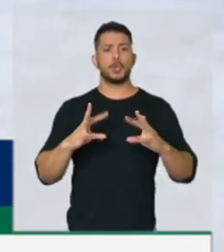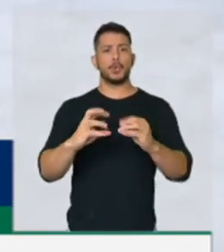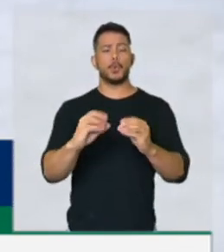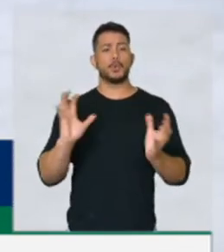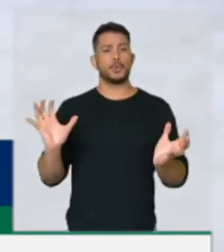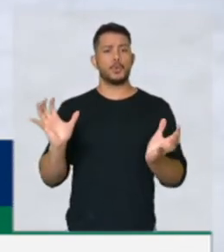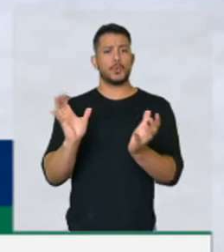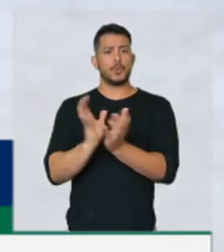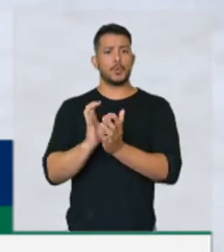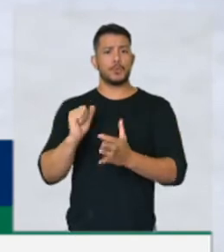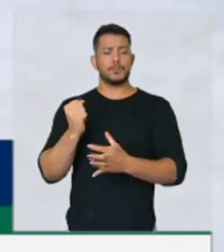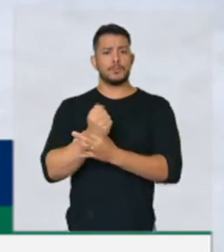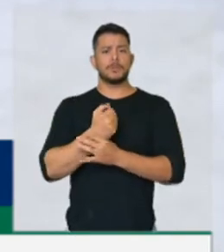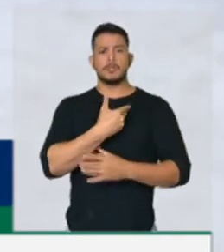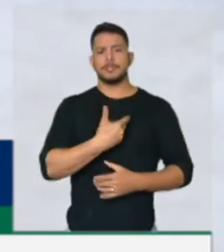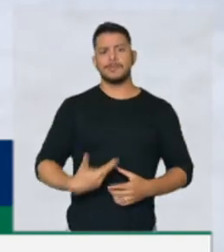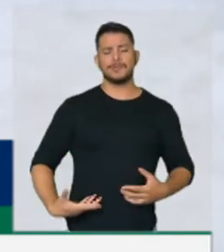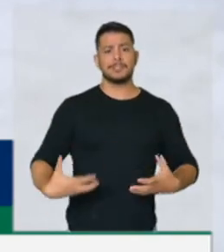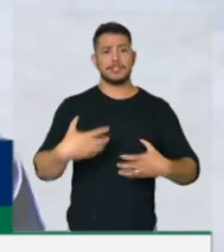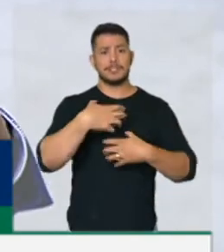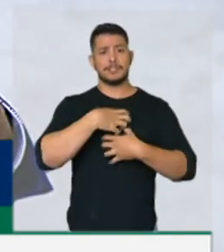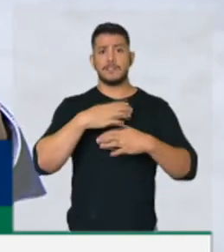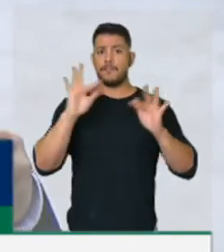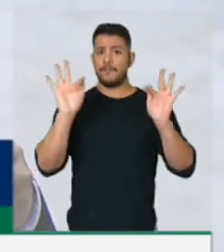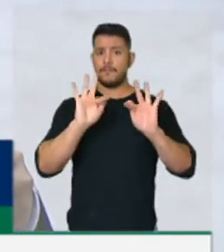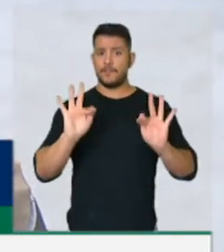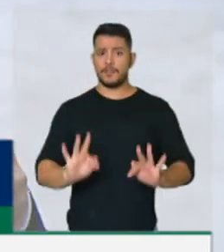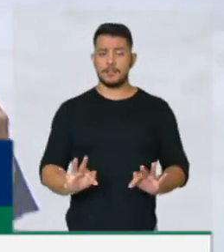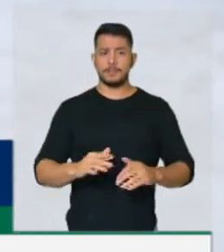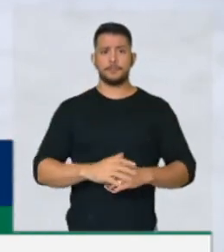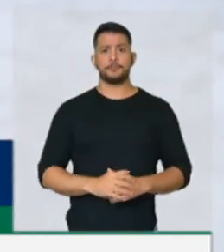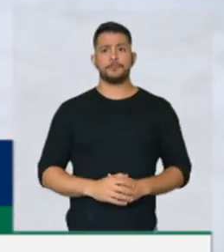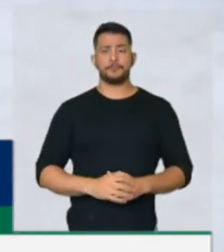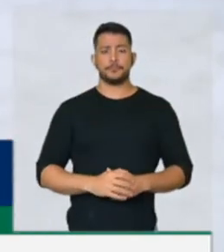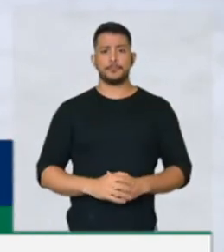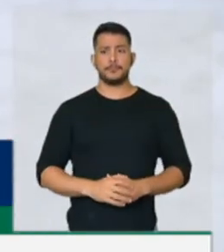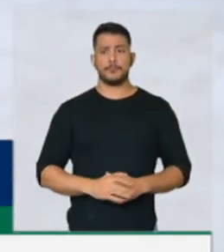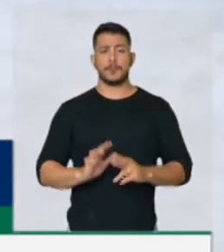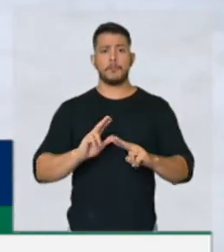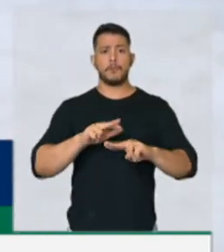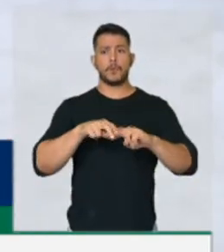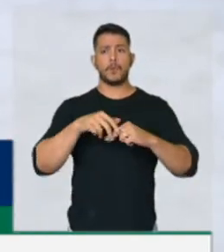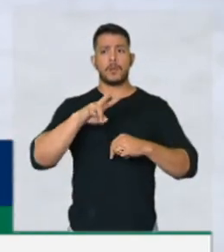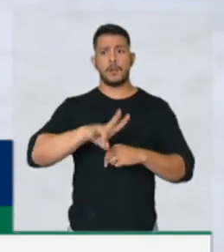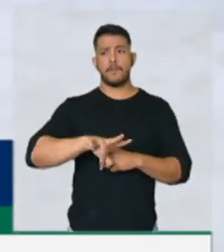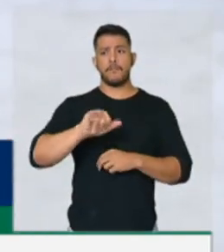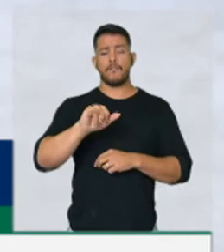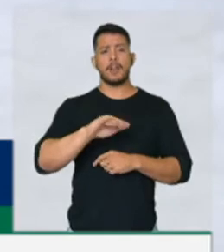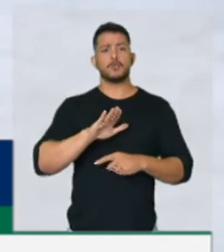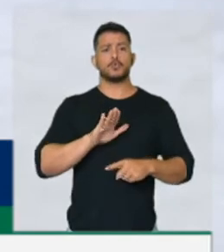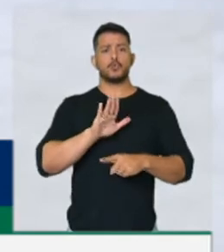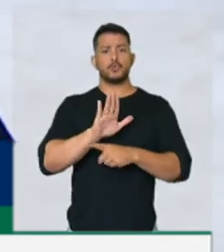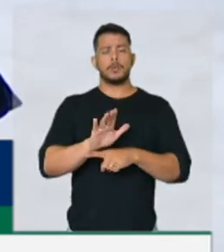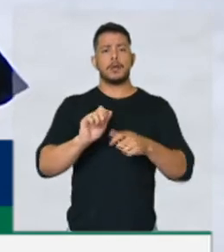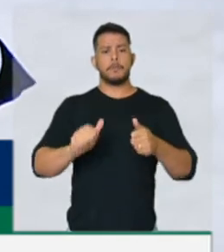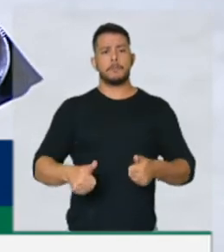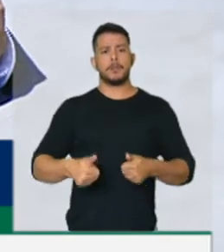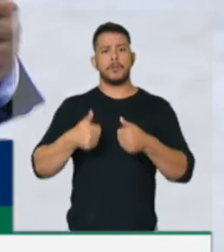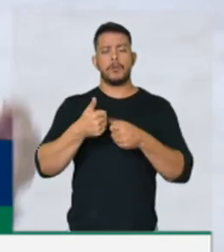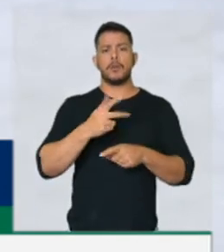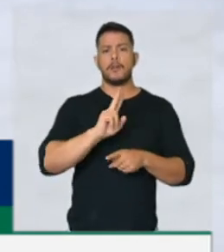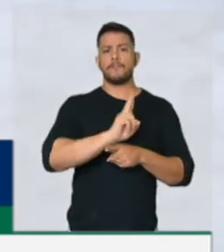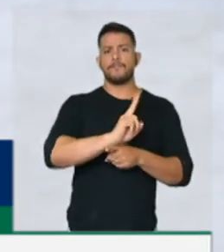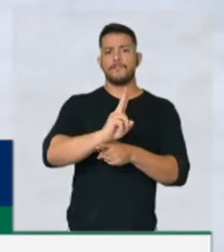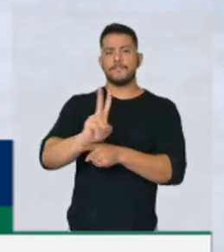felizes, porque... além de fazer parte e melhorar na fiscalização do